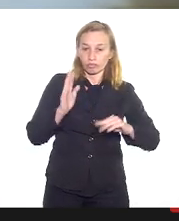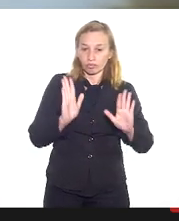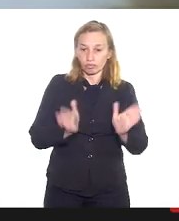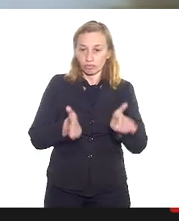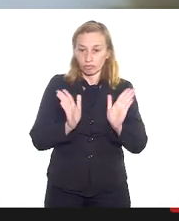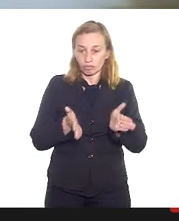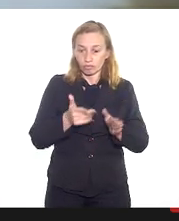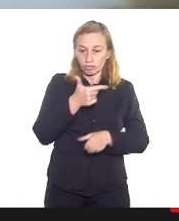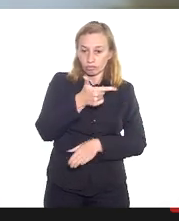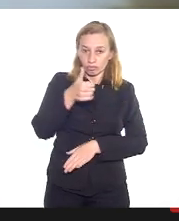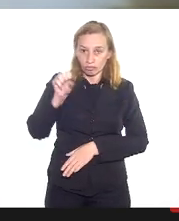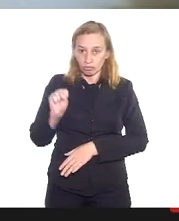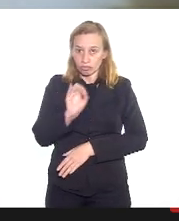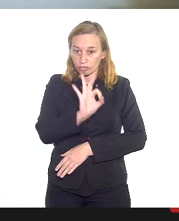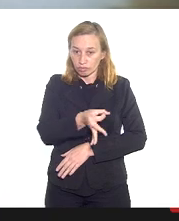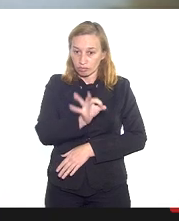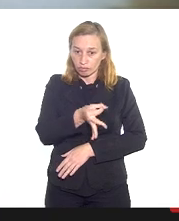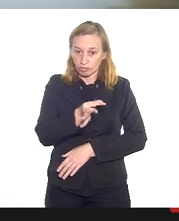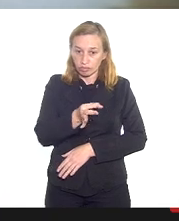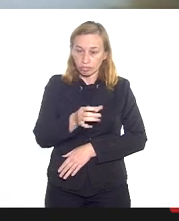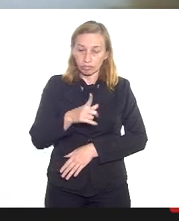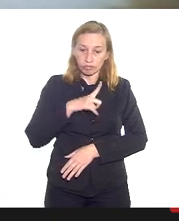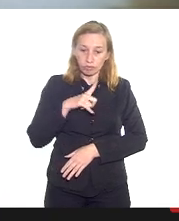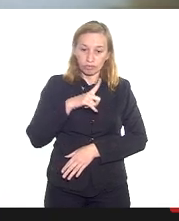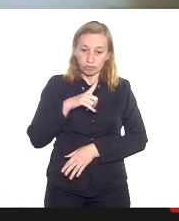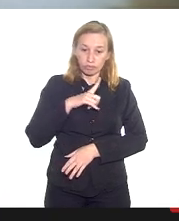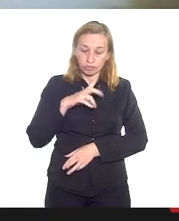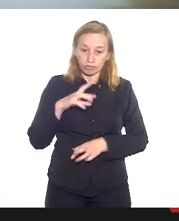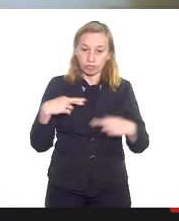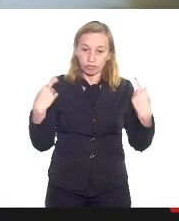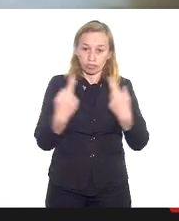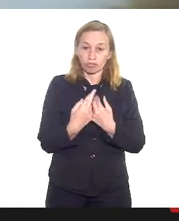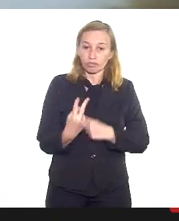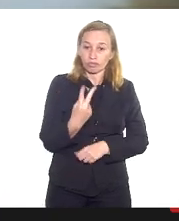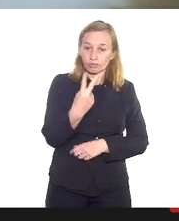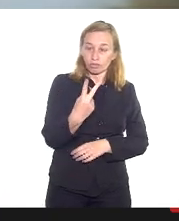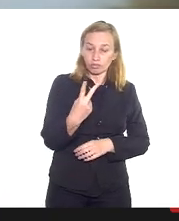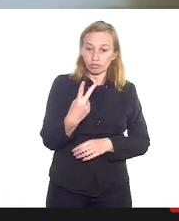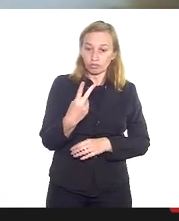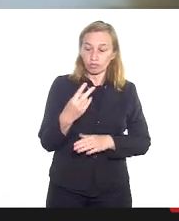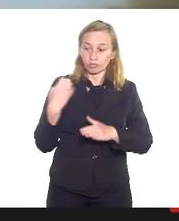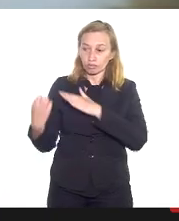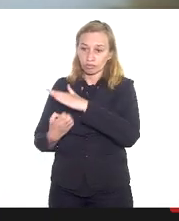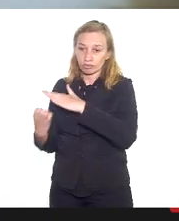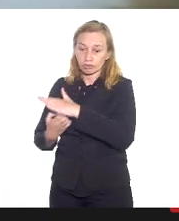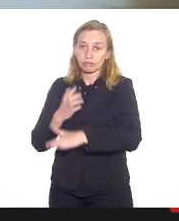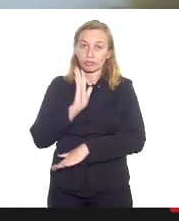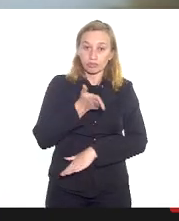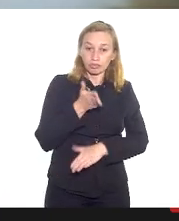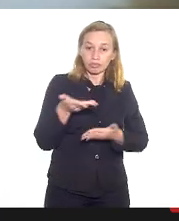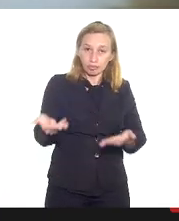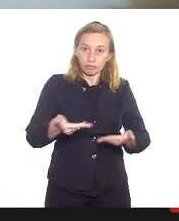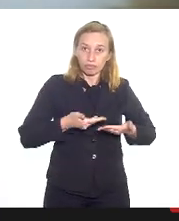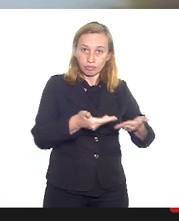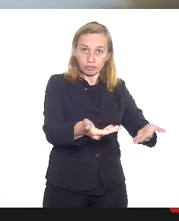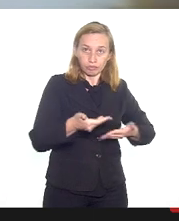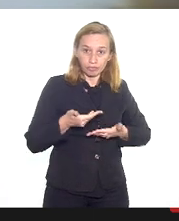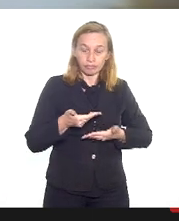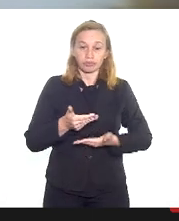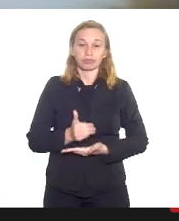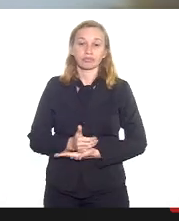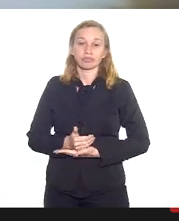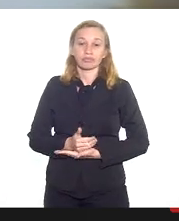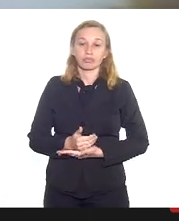dia 28, teremos a oitiva das duas concessionárias que já foram convidadas, que